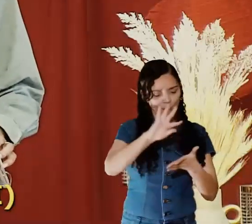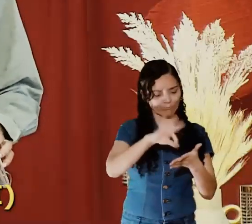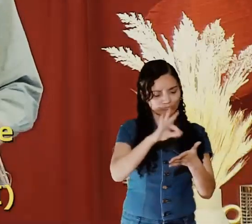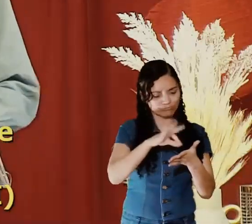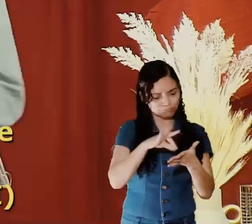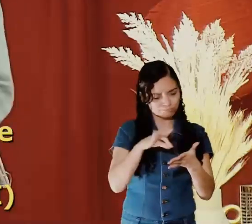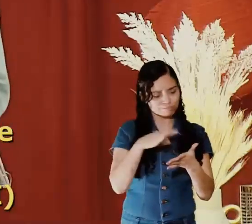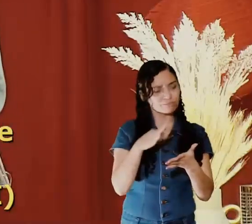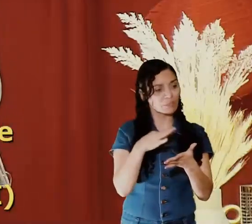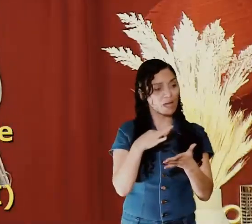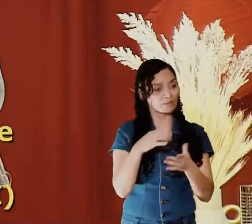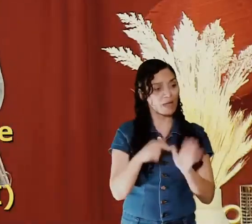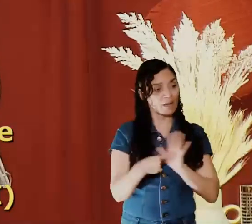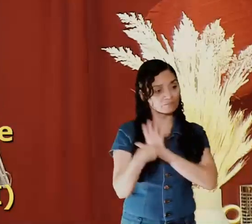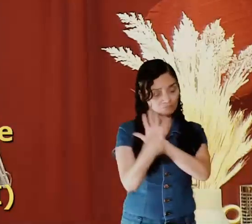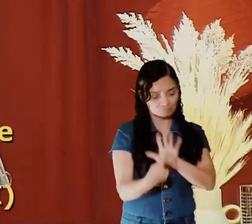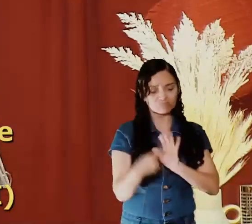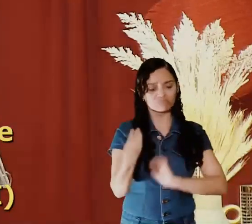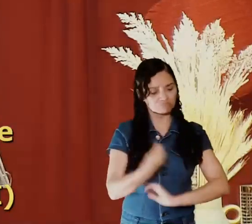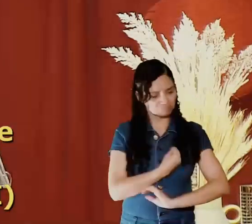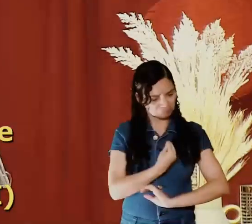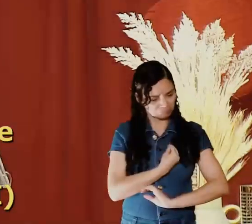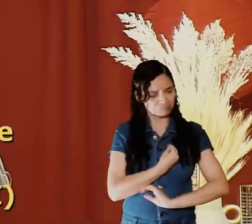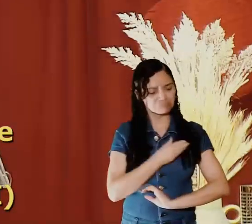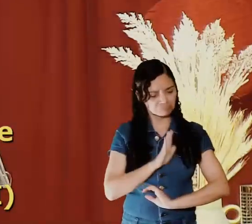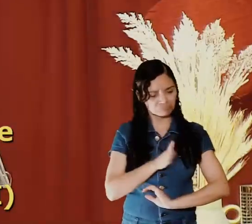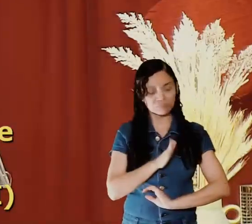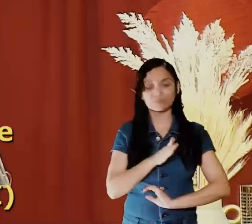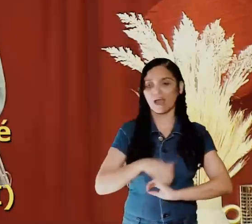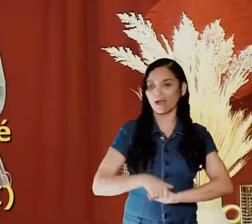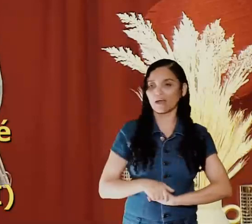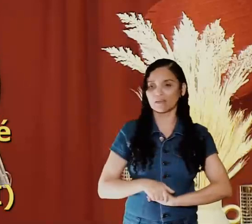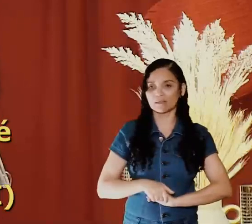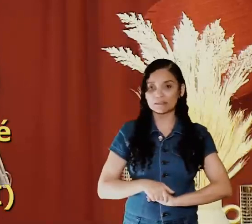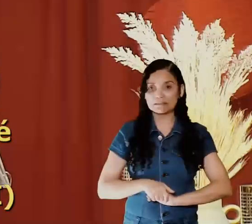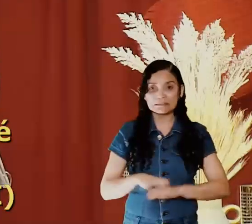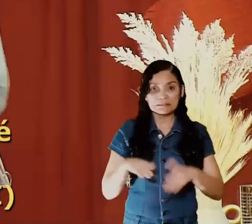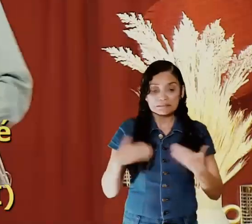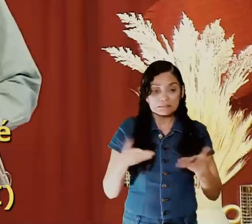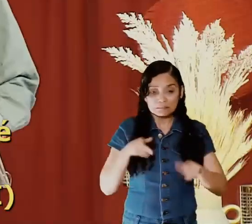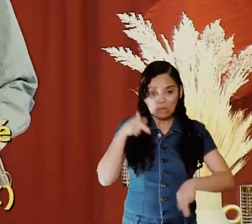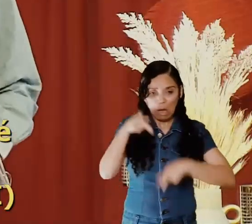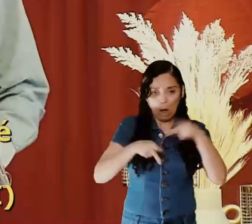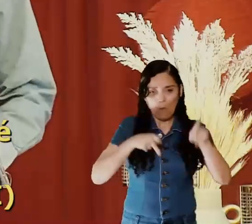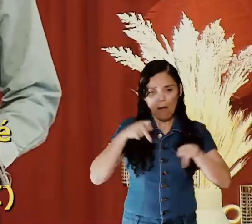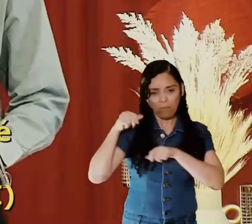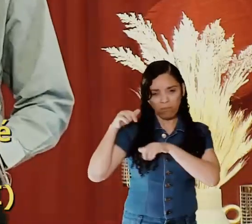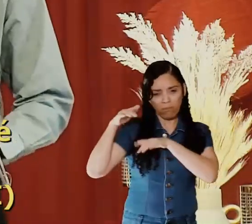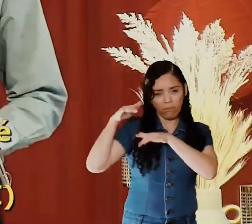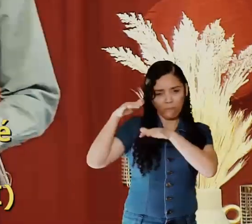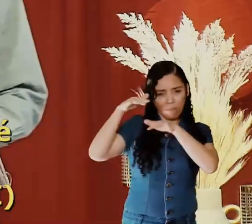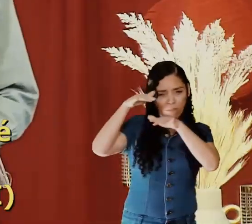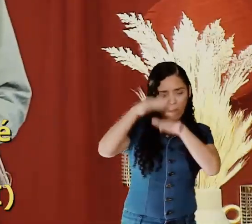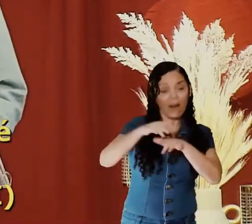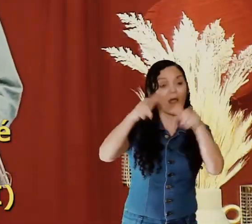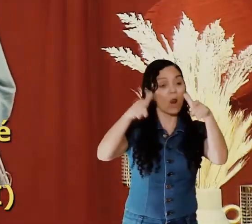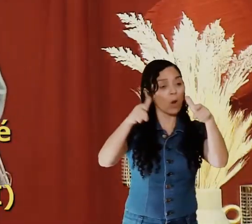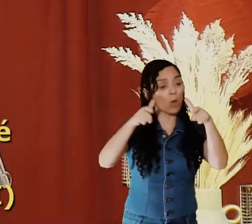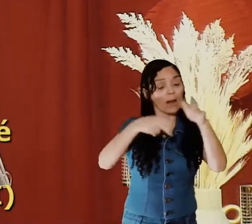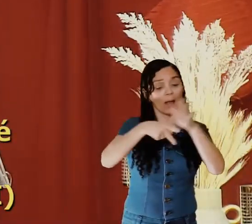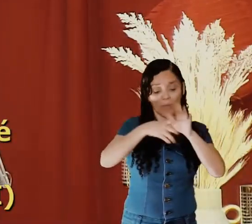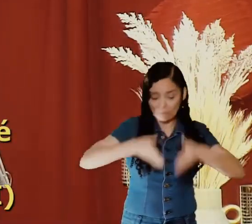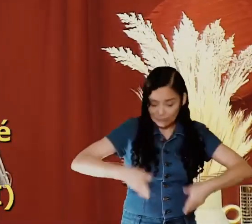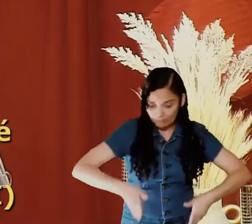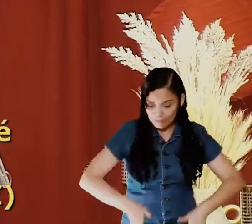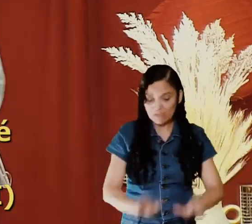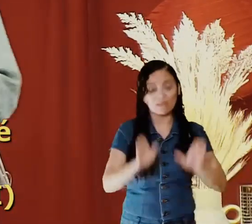Síria, e todos iam para a sua cidade natal a fim de alistar-se. Assim, José também foi